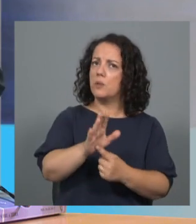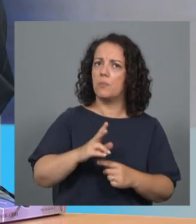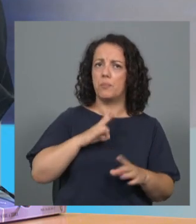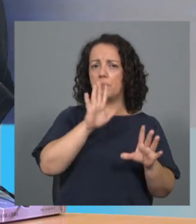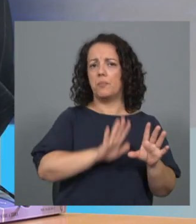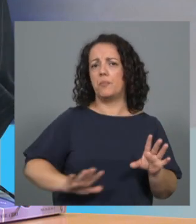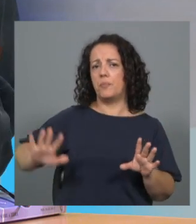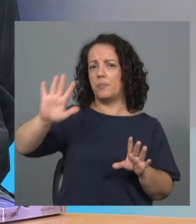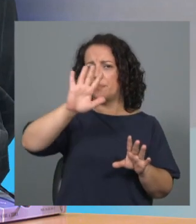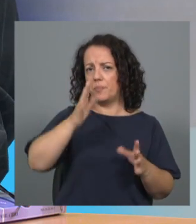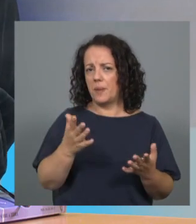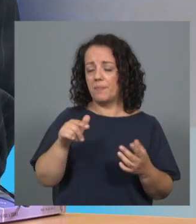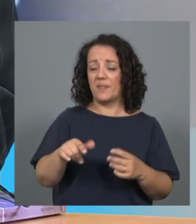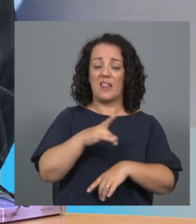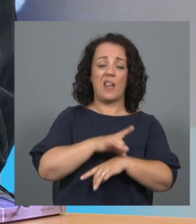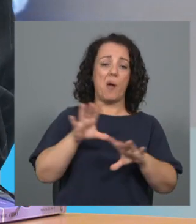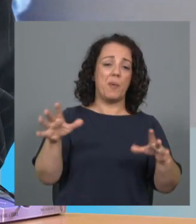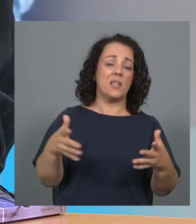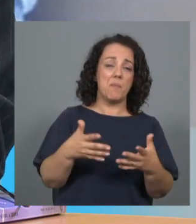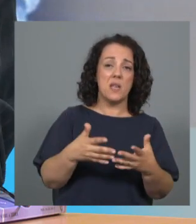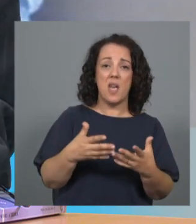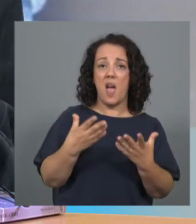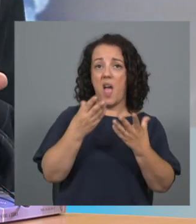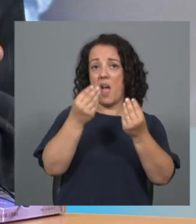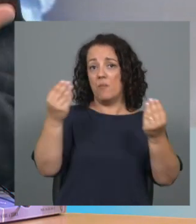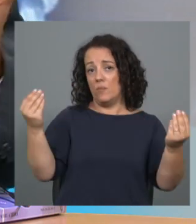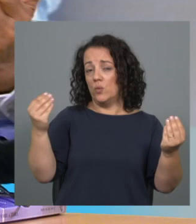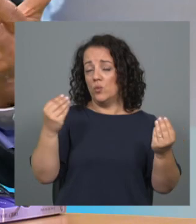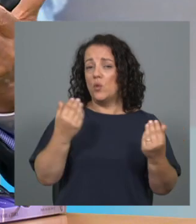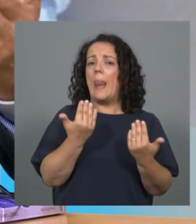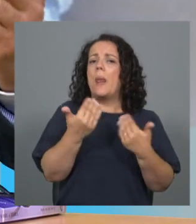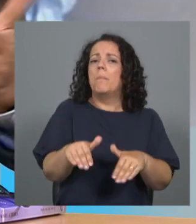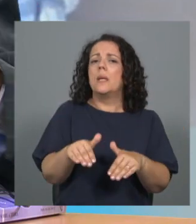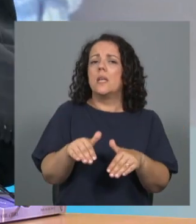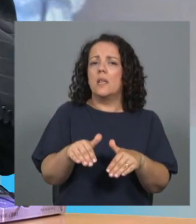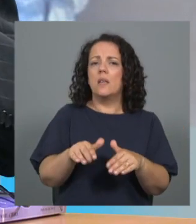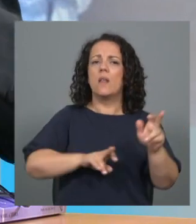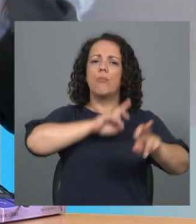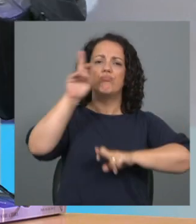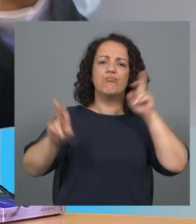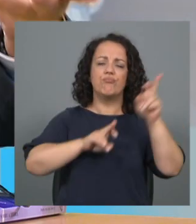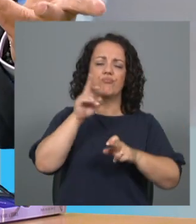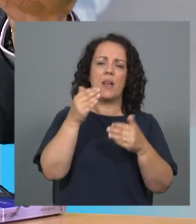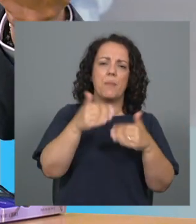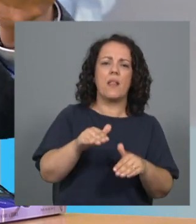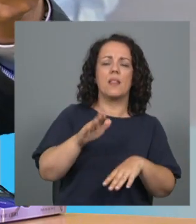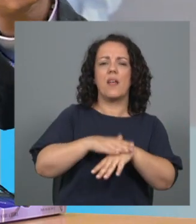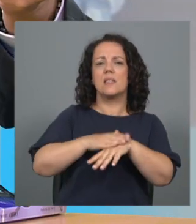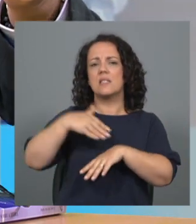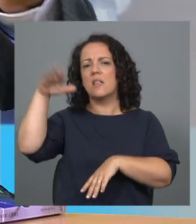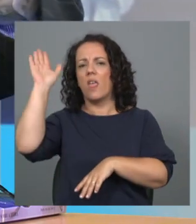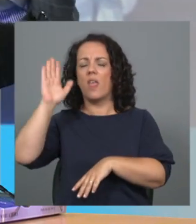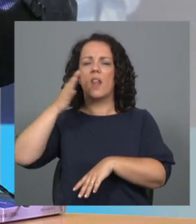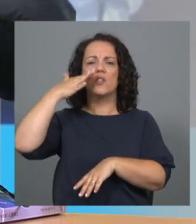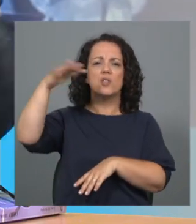falar num tempo, um bocadinho de pandemia, onde vai haver muita gente com limitações em deslocar-se, principalmente em sair para fora do